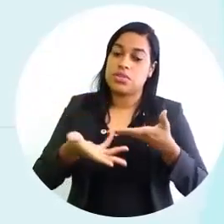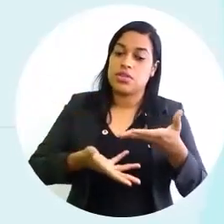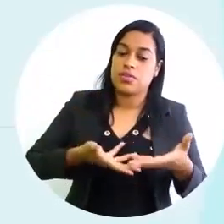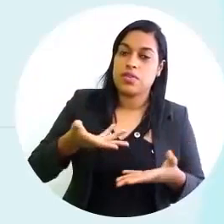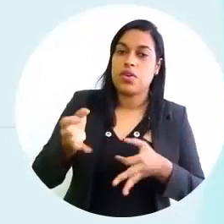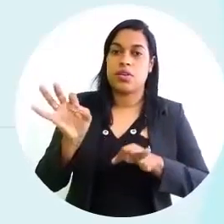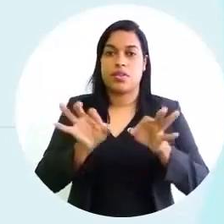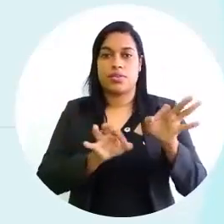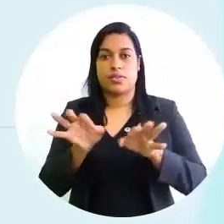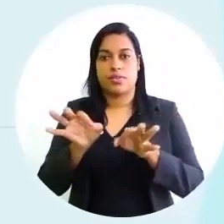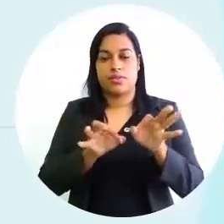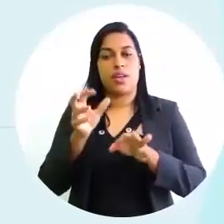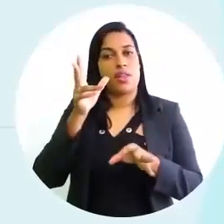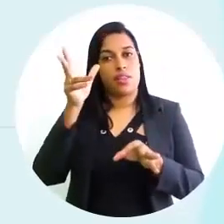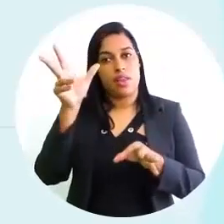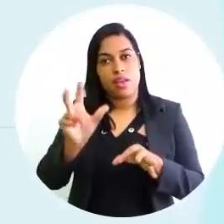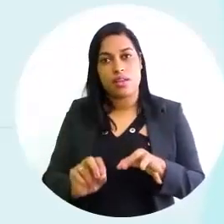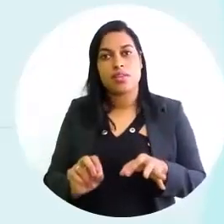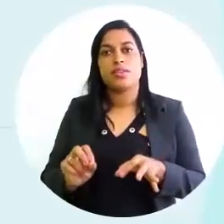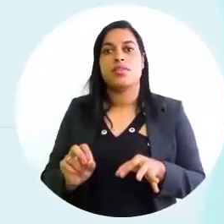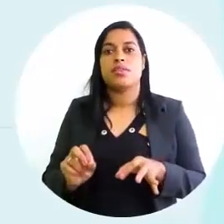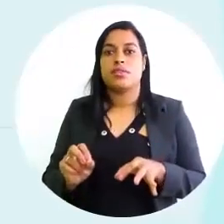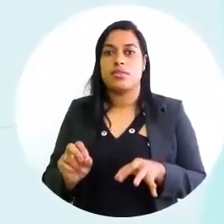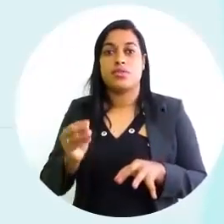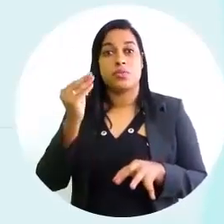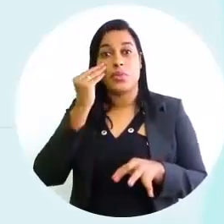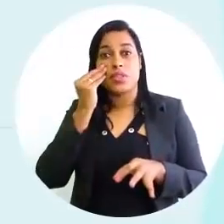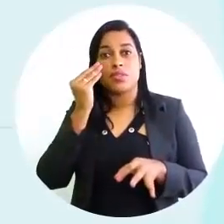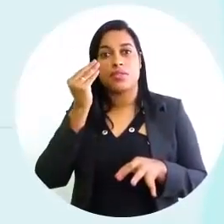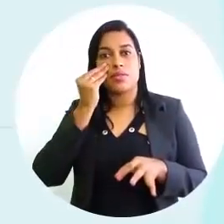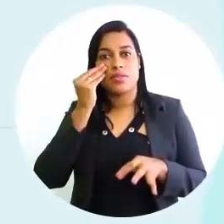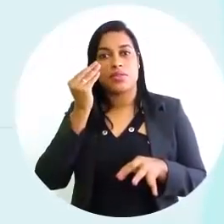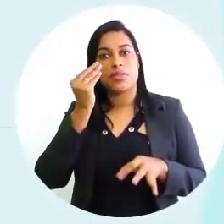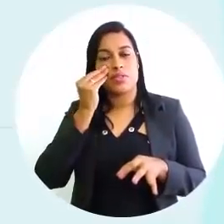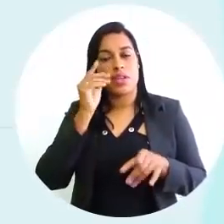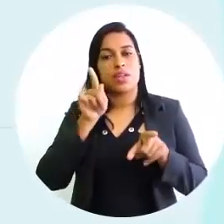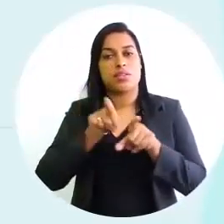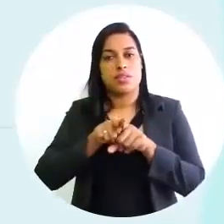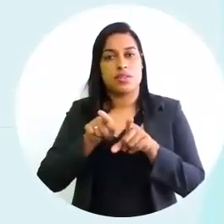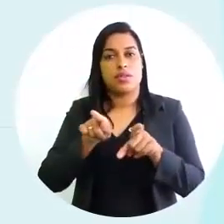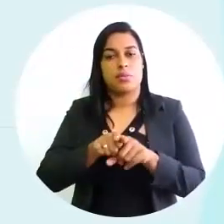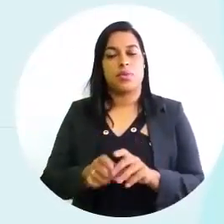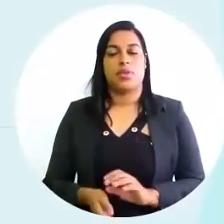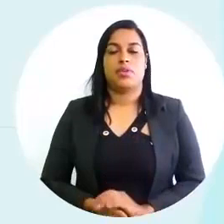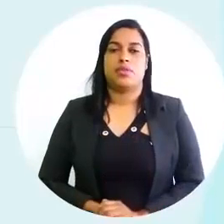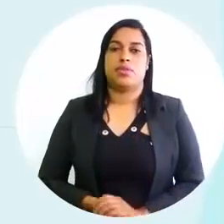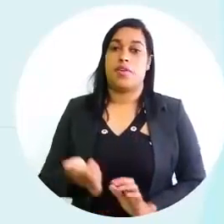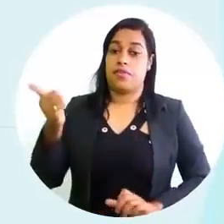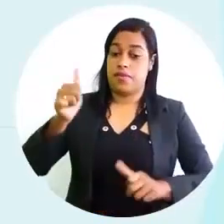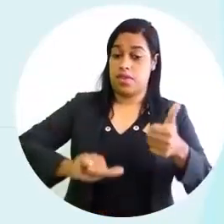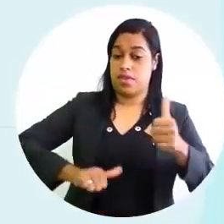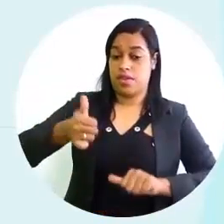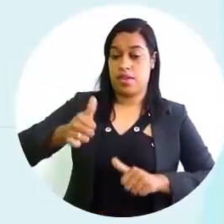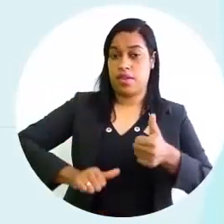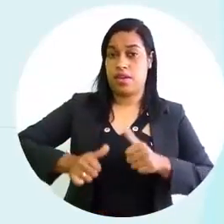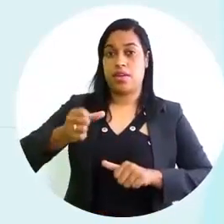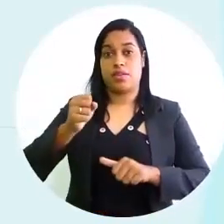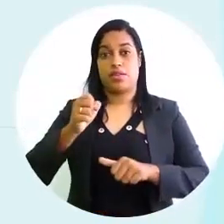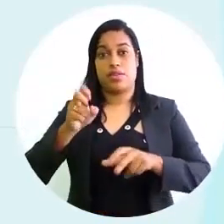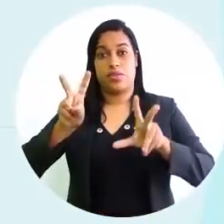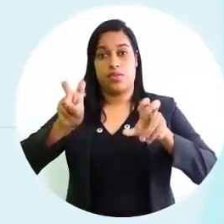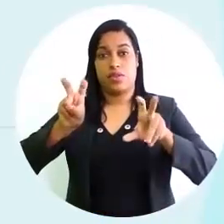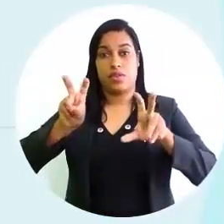organizar conceitos, para definir o grau de especificidade, ou seja, verificar se os